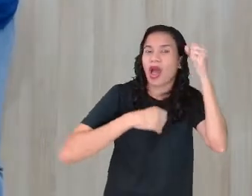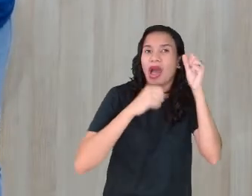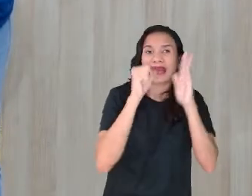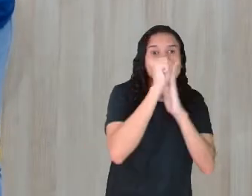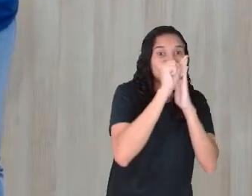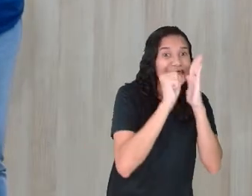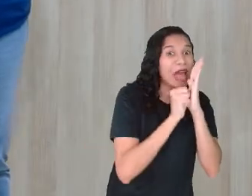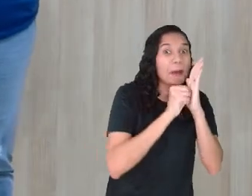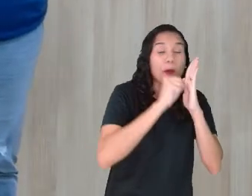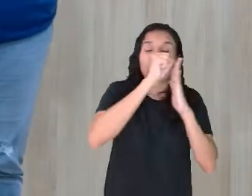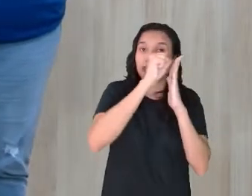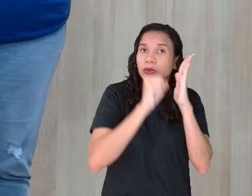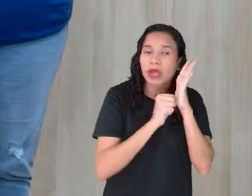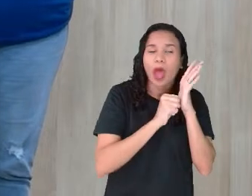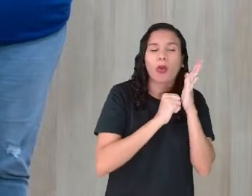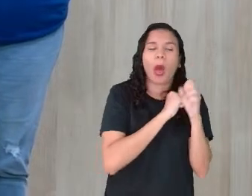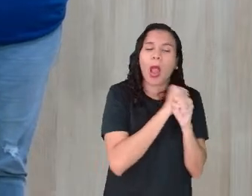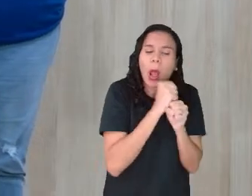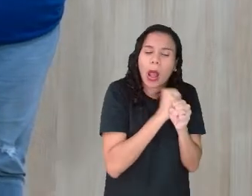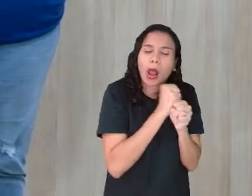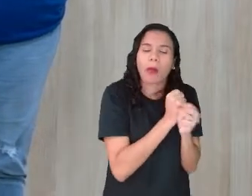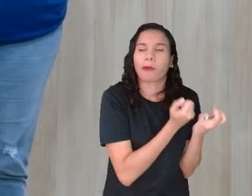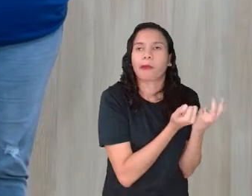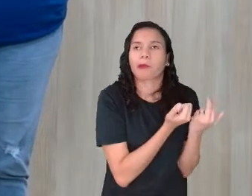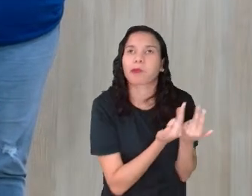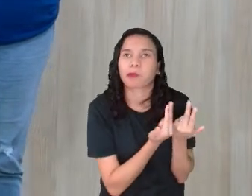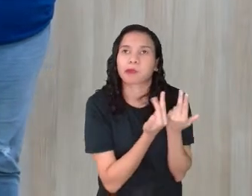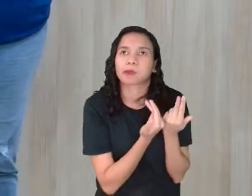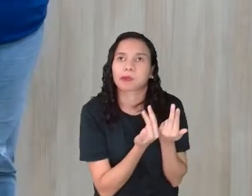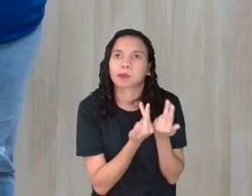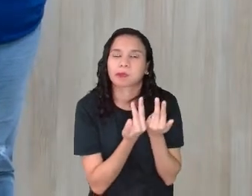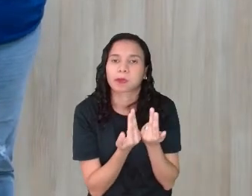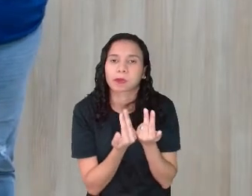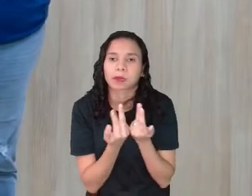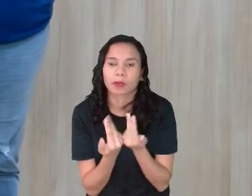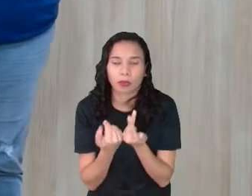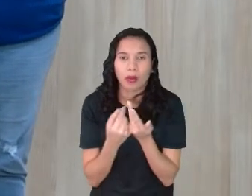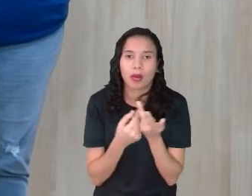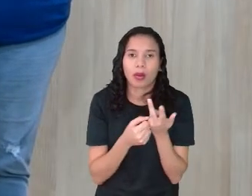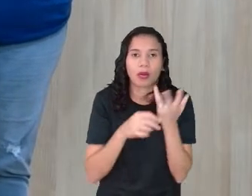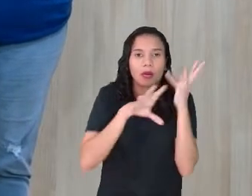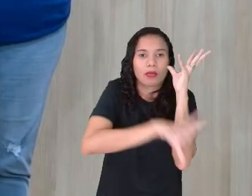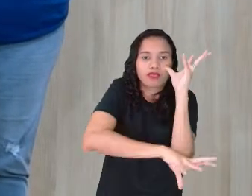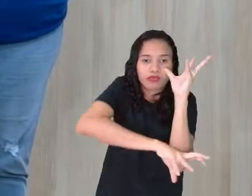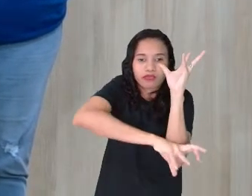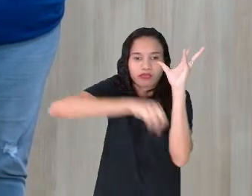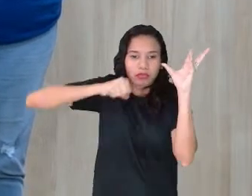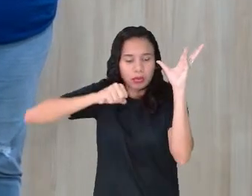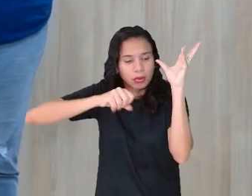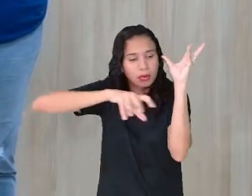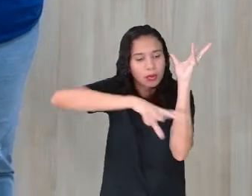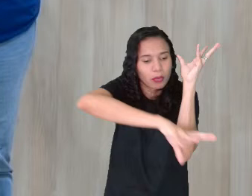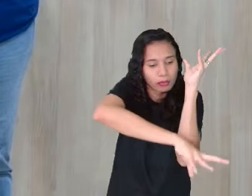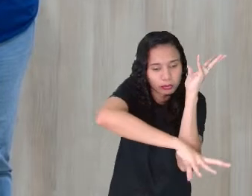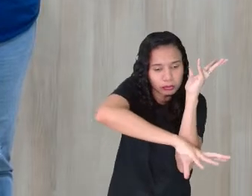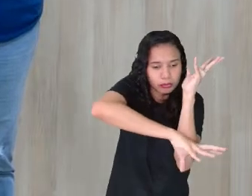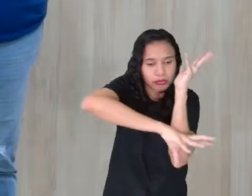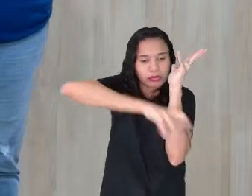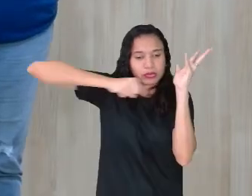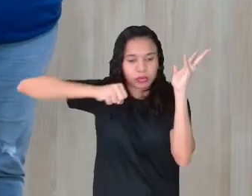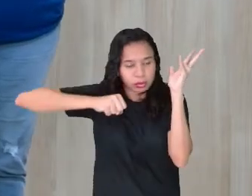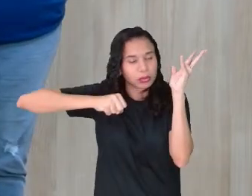séculos, inclusive, né? Trabalhando da mesma forma, extraindo minério, né?